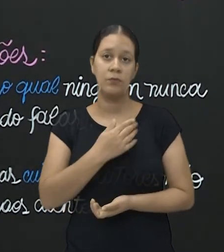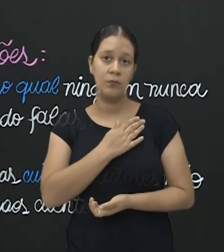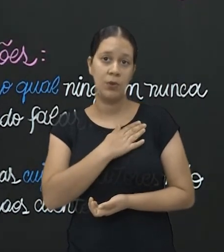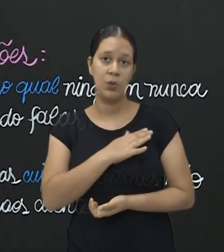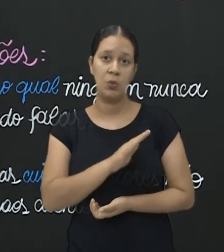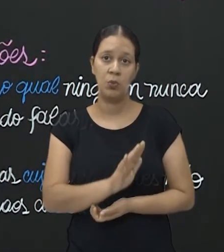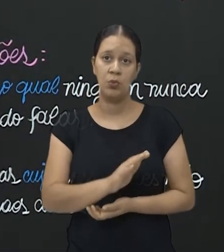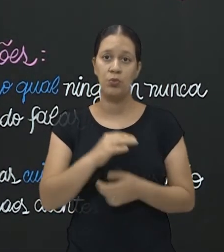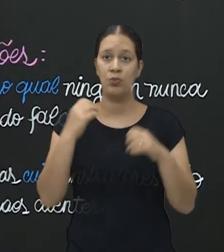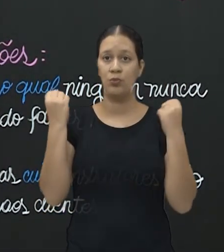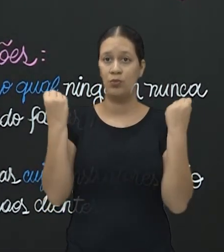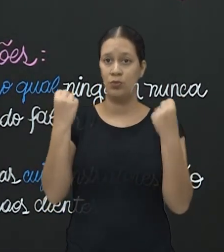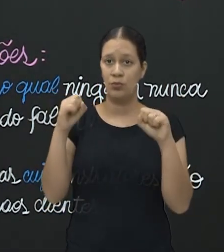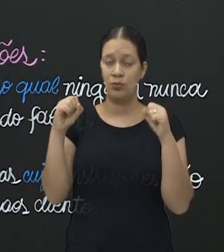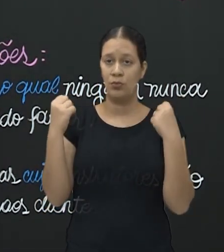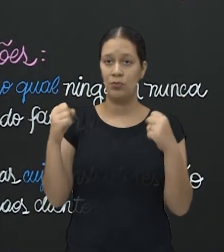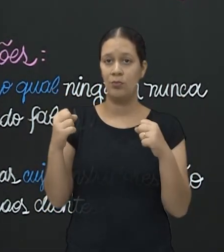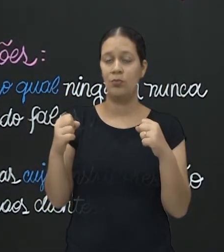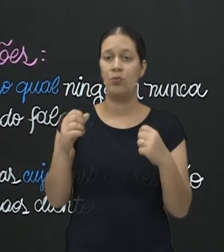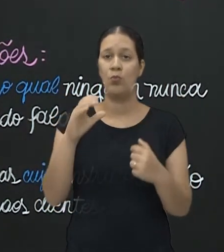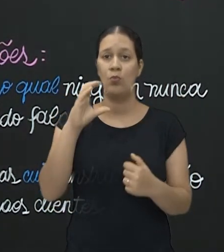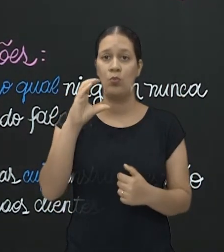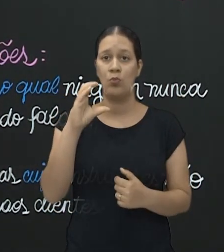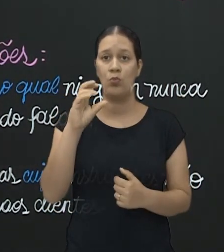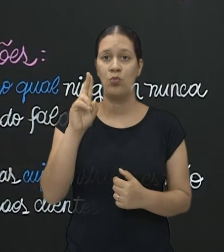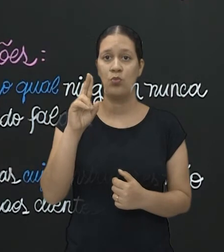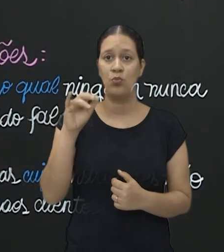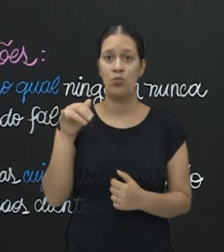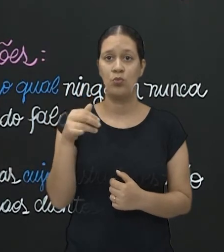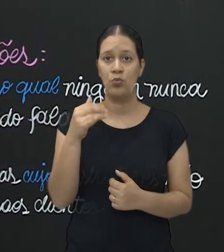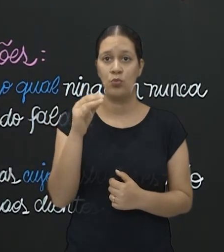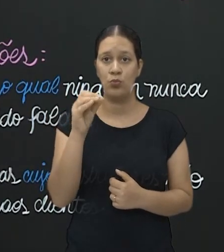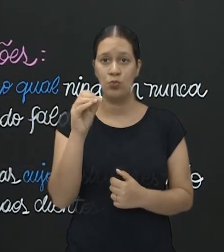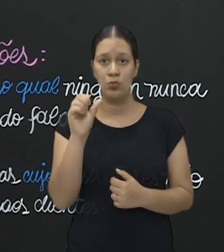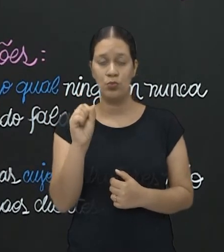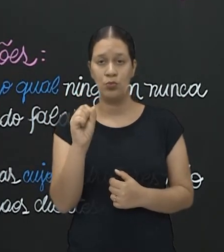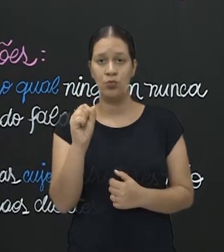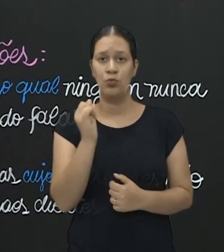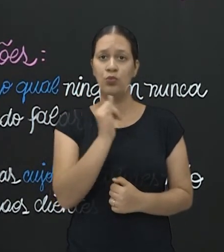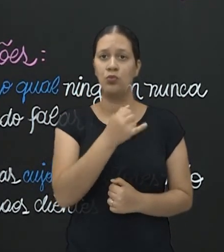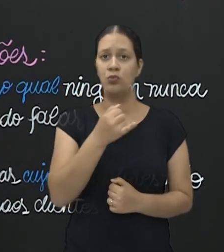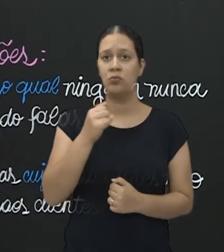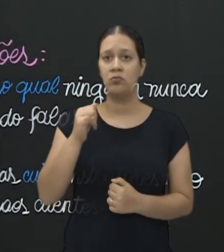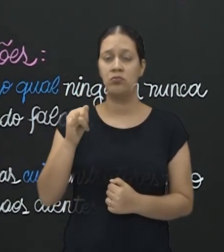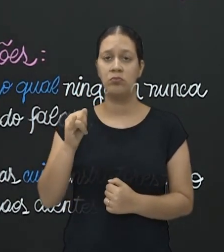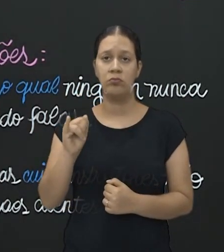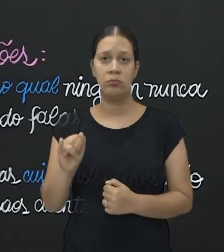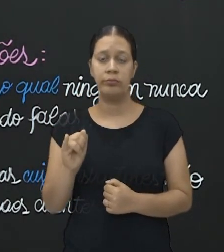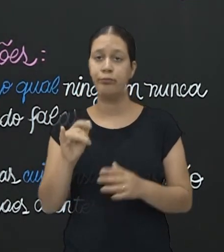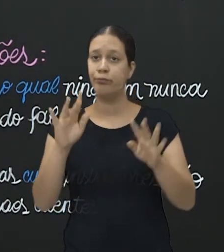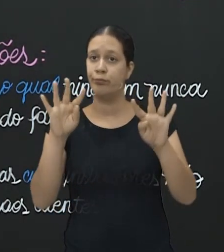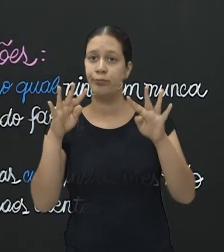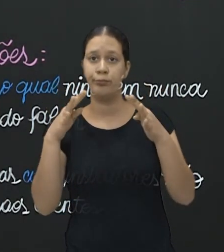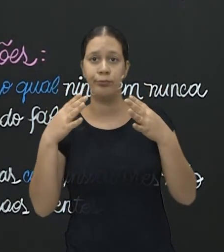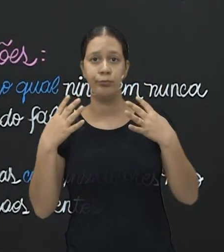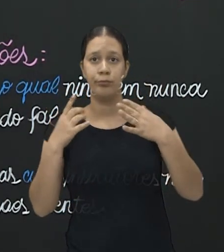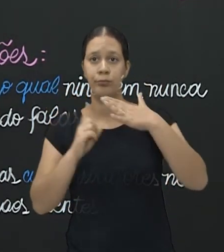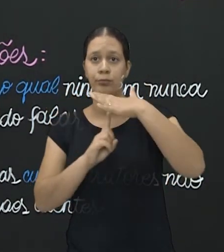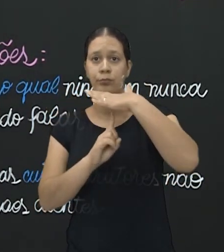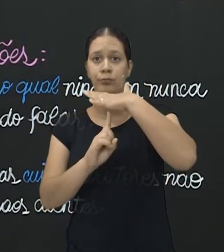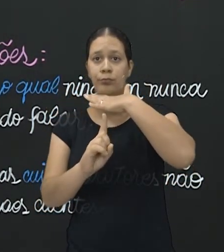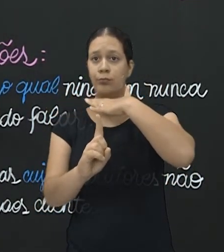de academias cujos instrutores não dão atenção aos clientes. Não gosto de academias